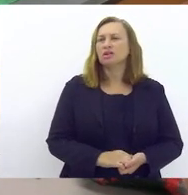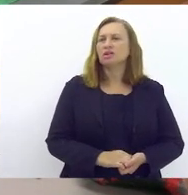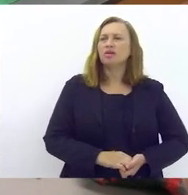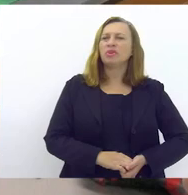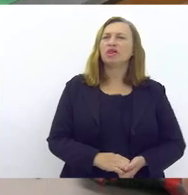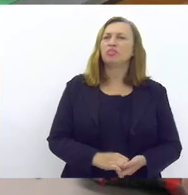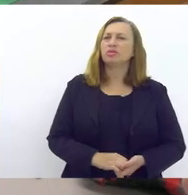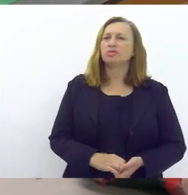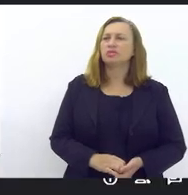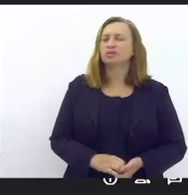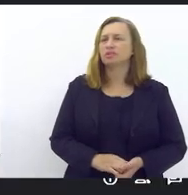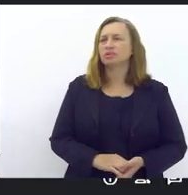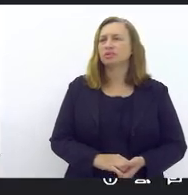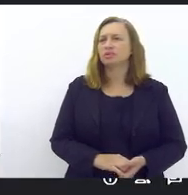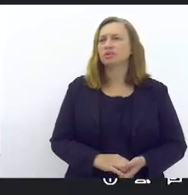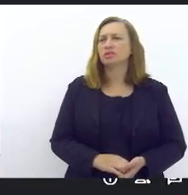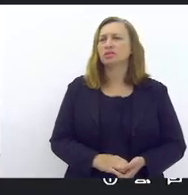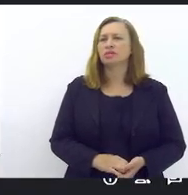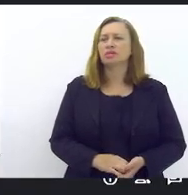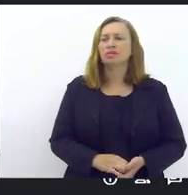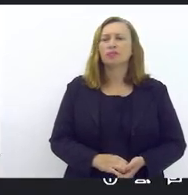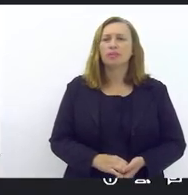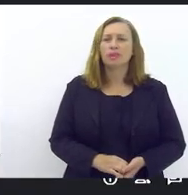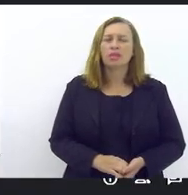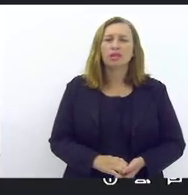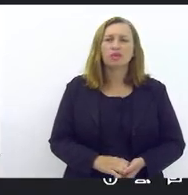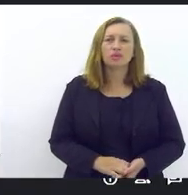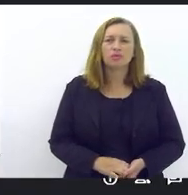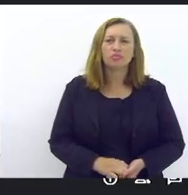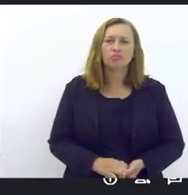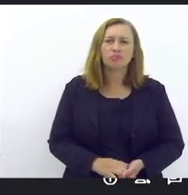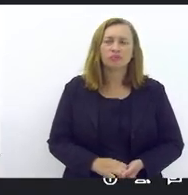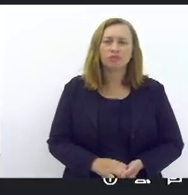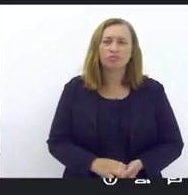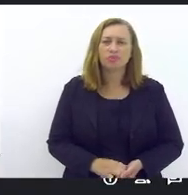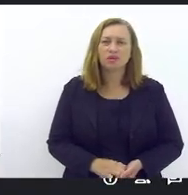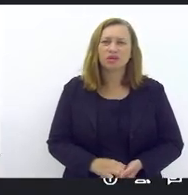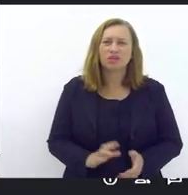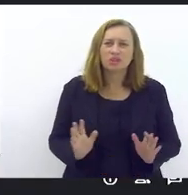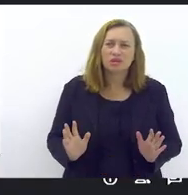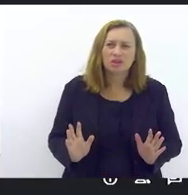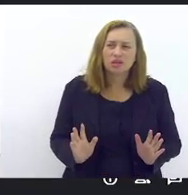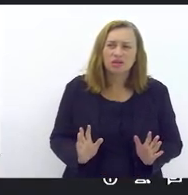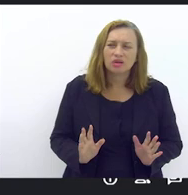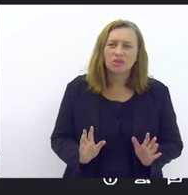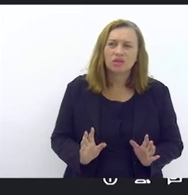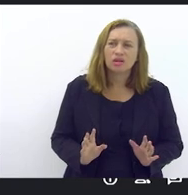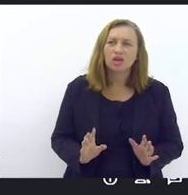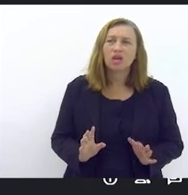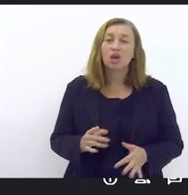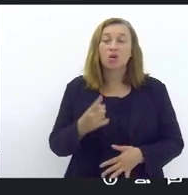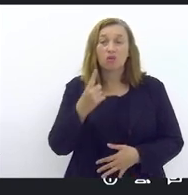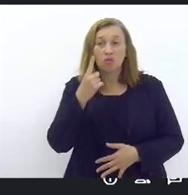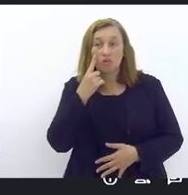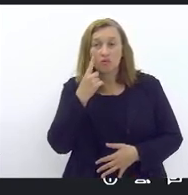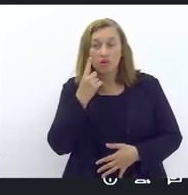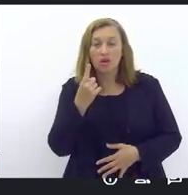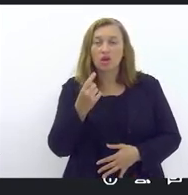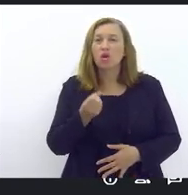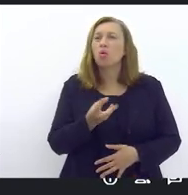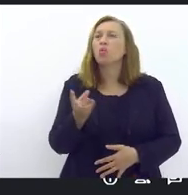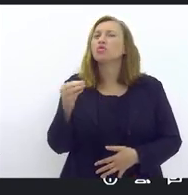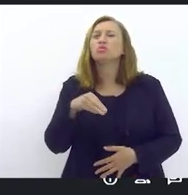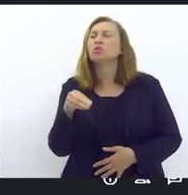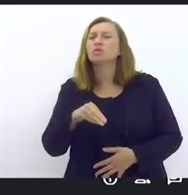Ah, ótimo. Obrigado. É assim, eu de fato já tinha uma legenda, então, mas eu vou tentar sintetizar. Quantos minutos